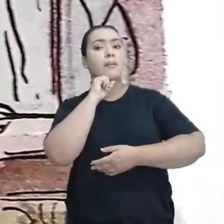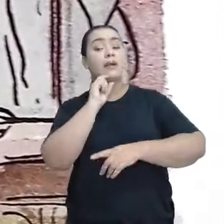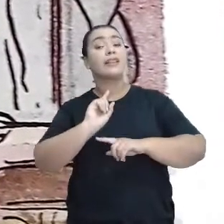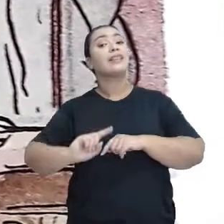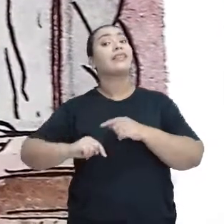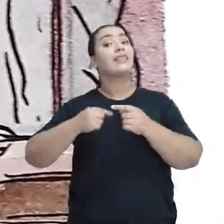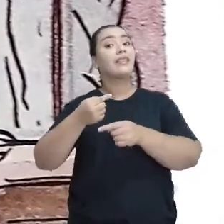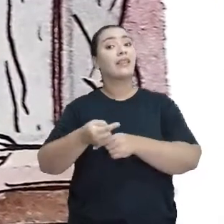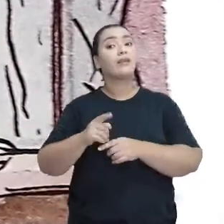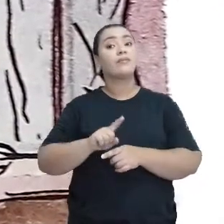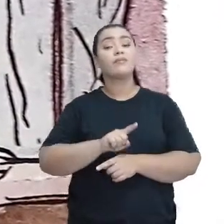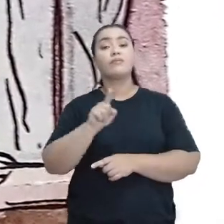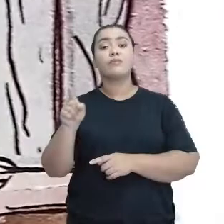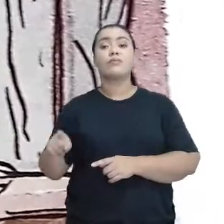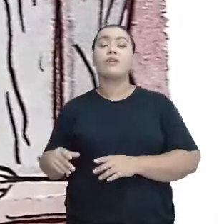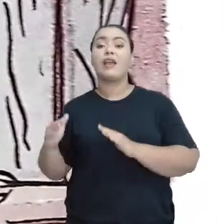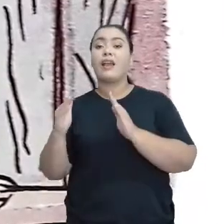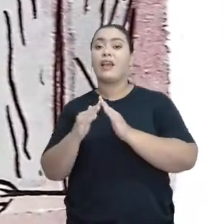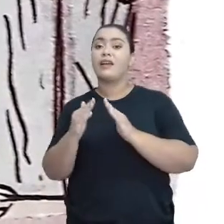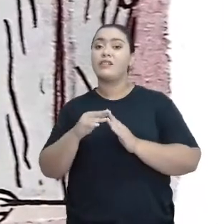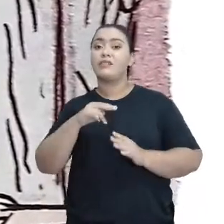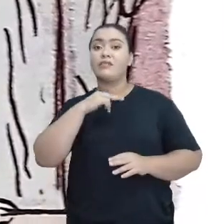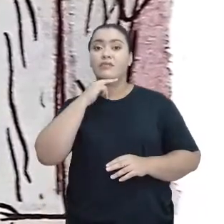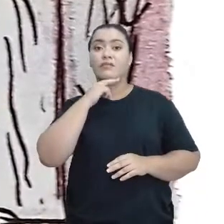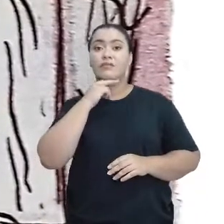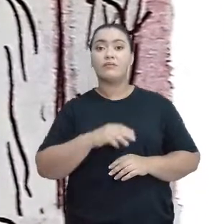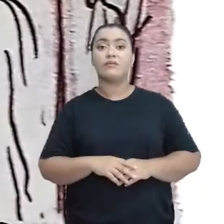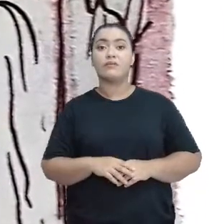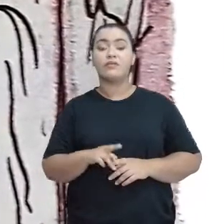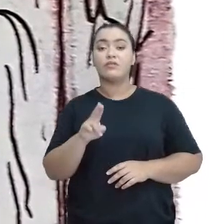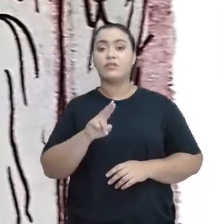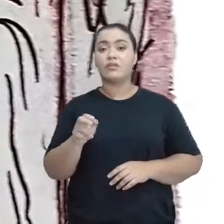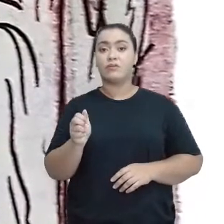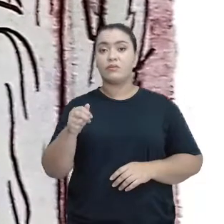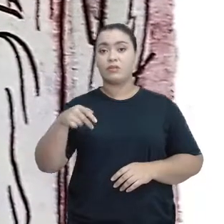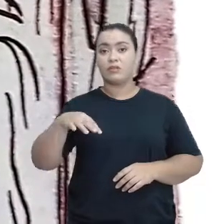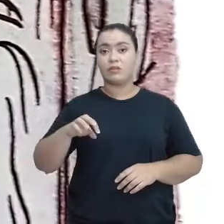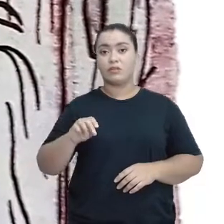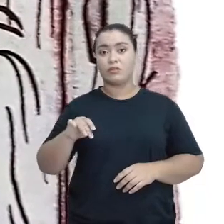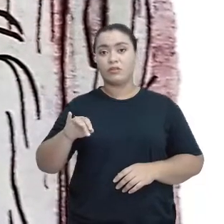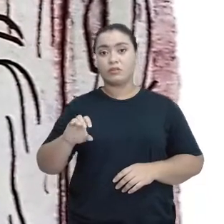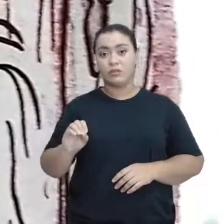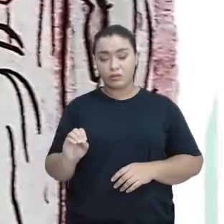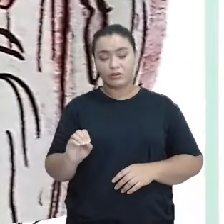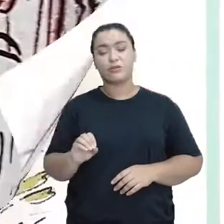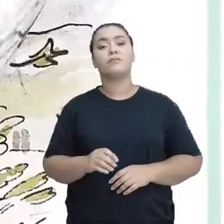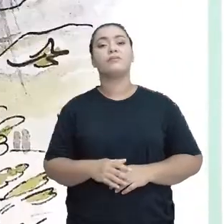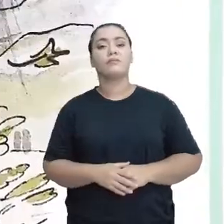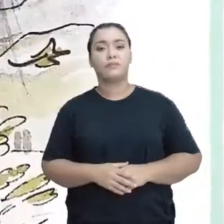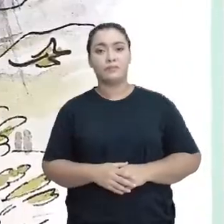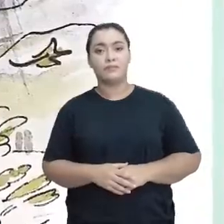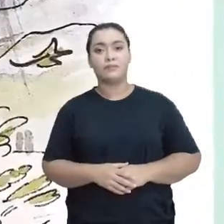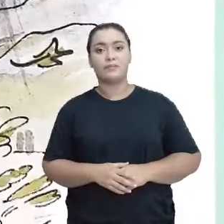depois foi morar com seus avós. Eles se chamavam Antônio e Mona Lúcia da Vinci.